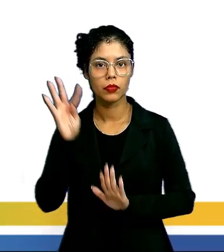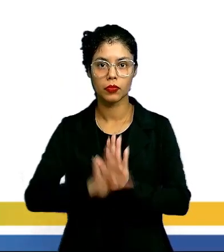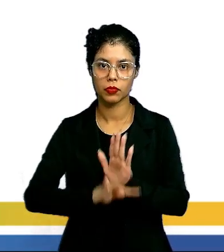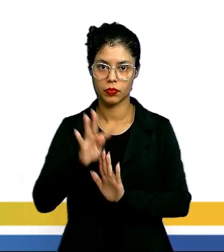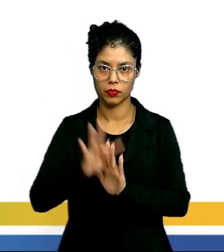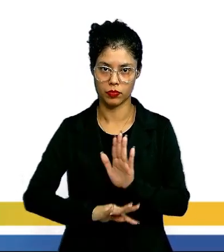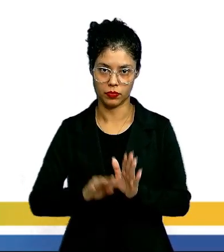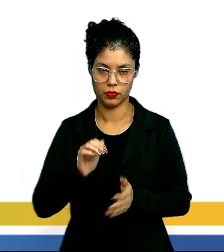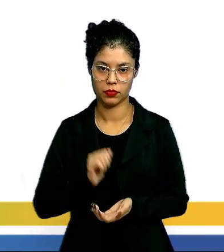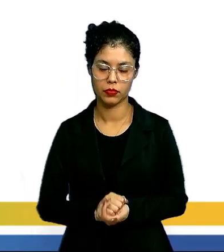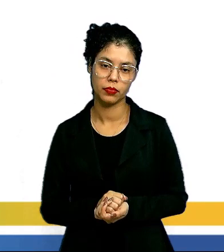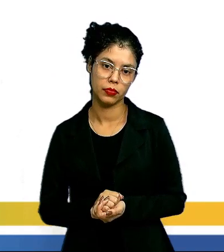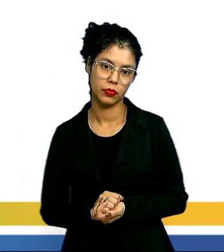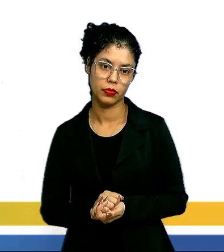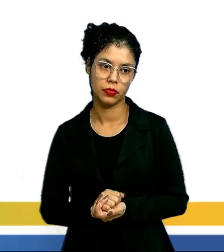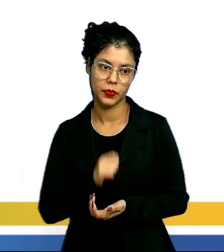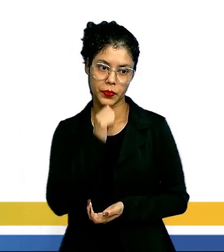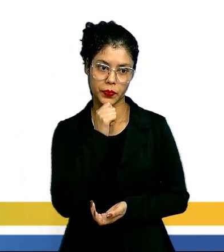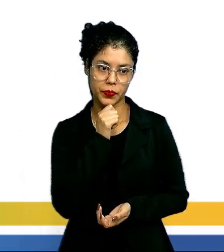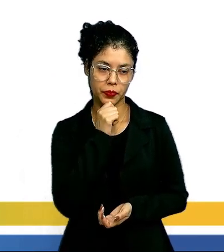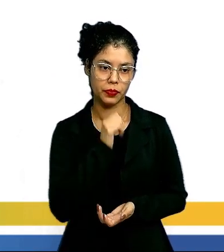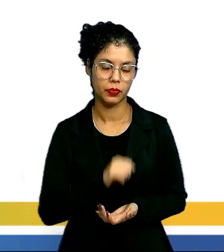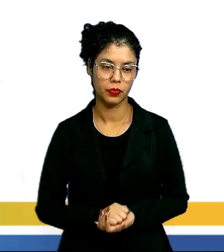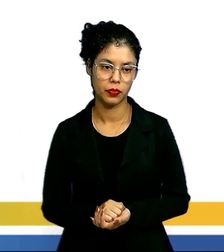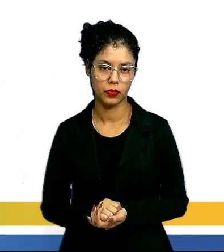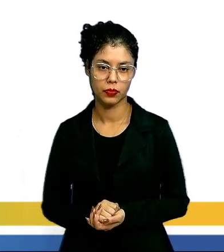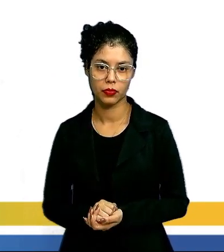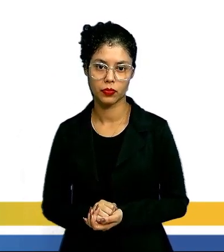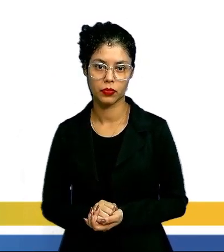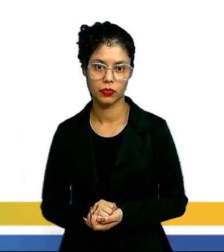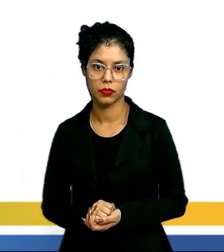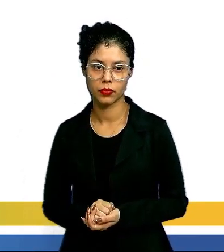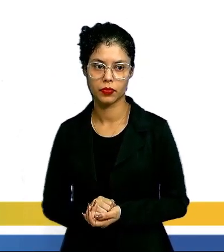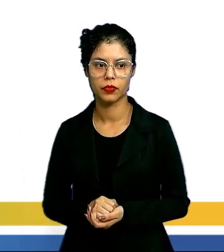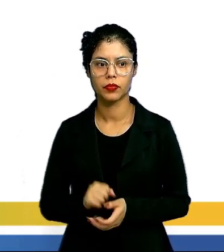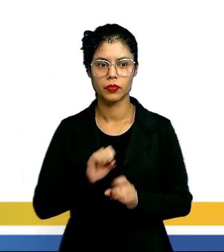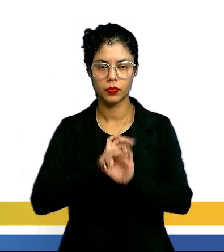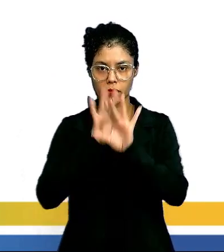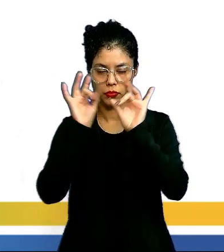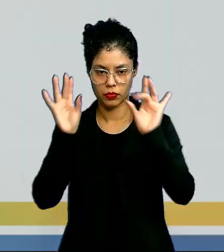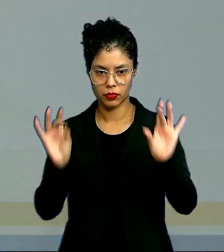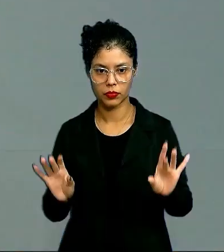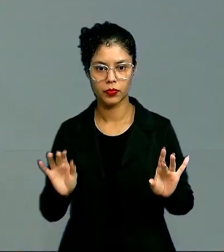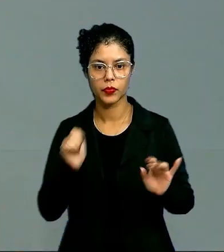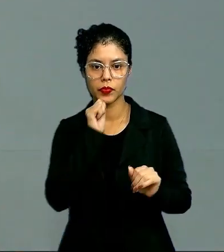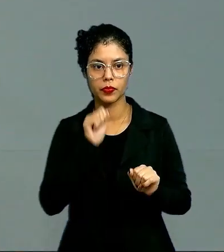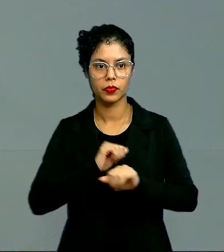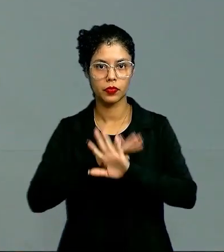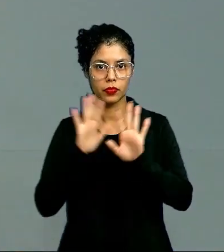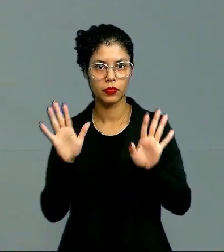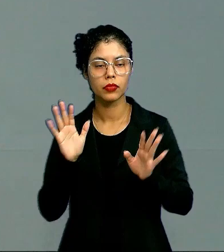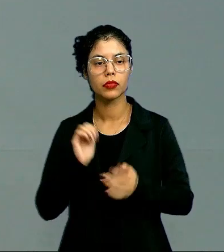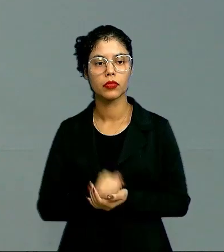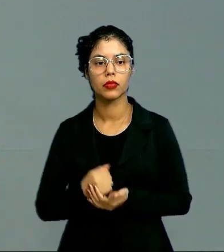né, gente? Porque as informações, elas estão claríssimas, explícitas dentro do texto. Então, assim, quando eu falo